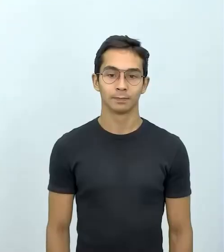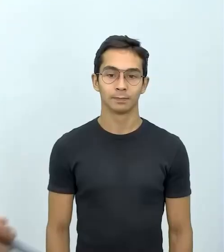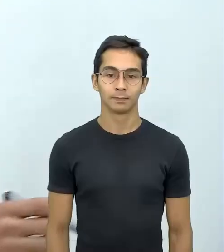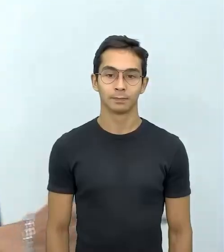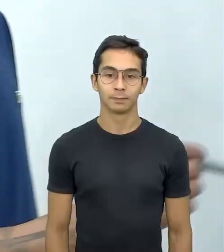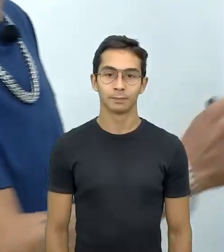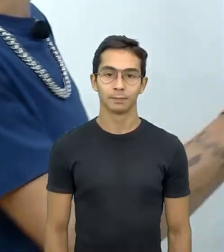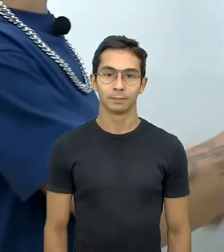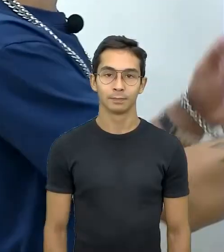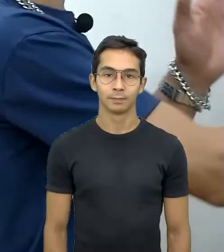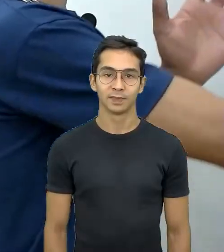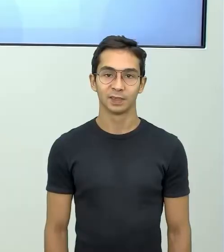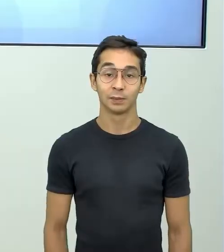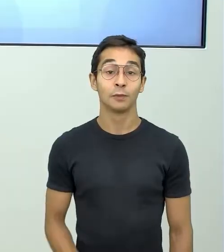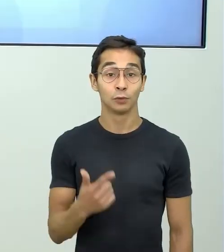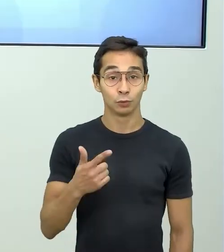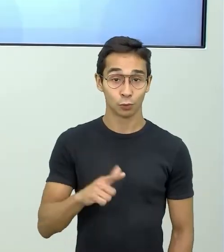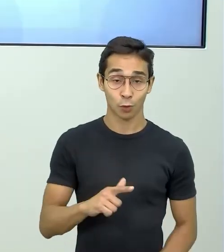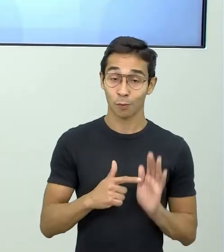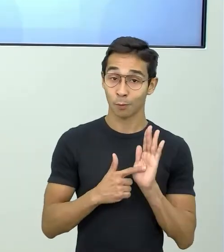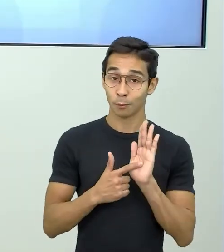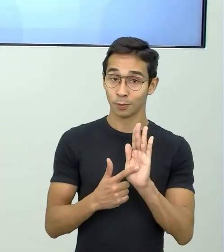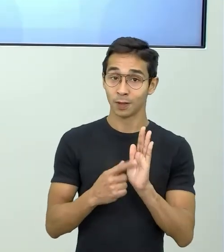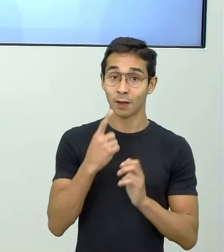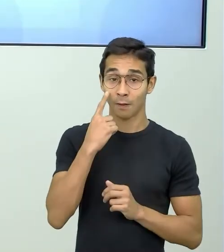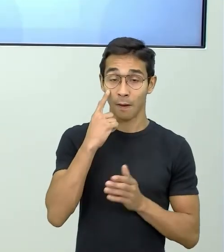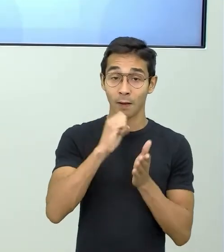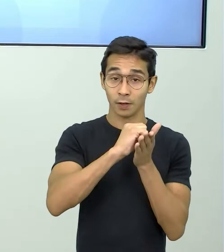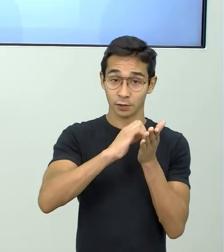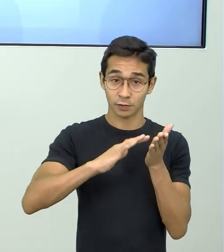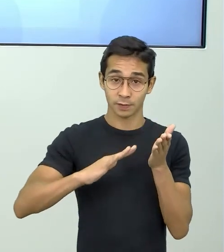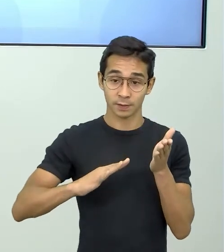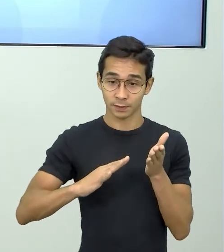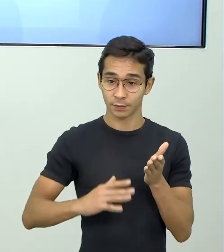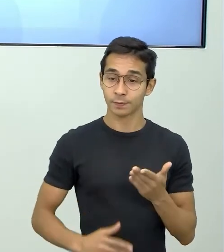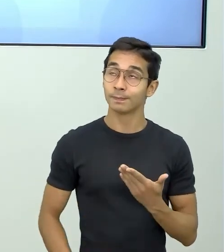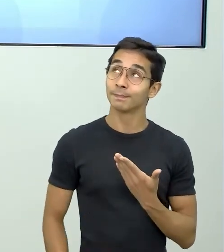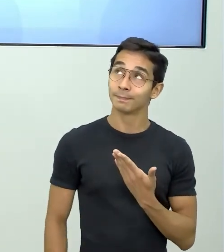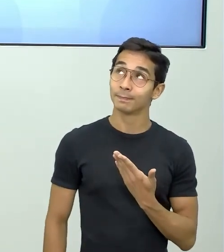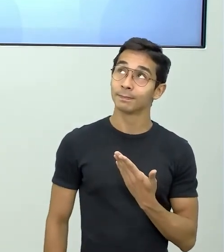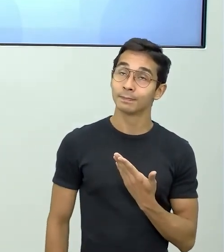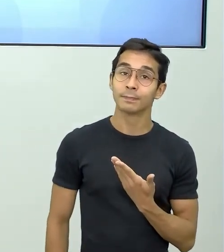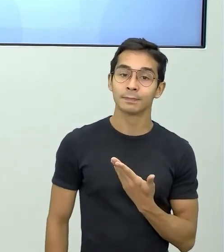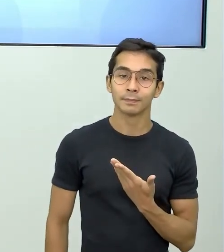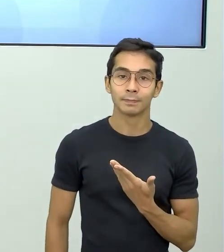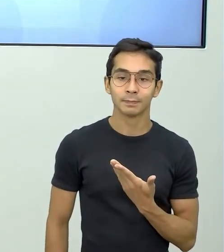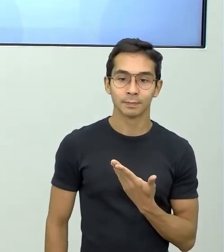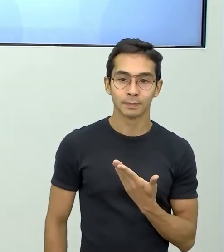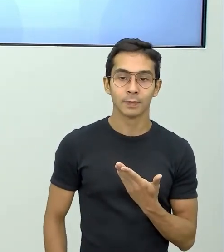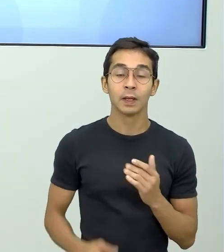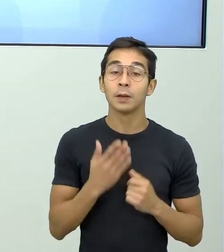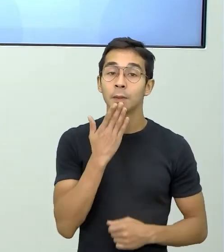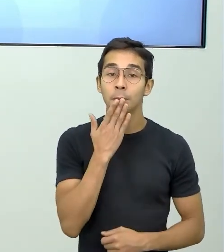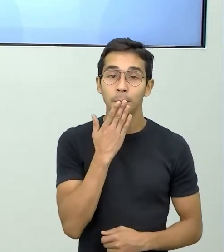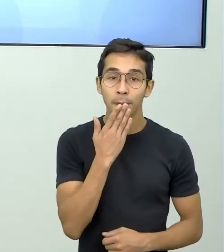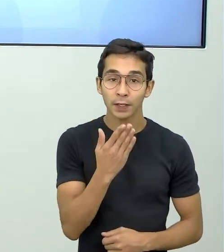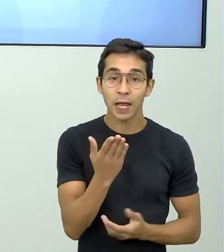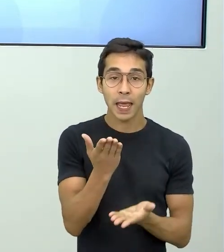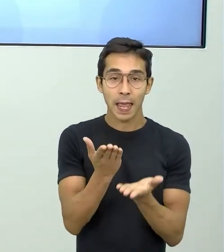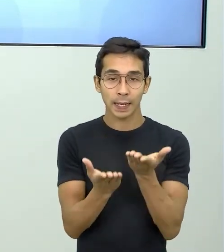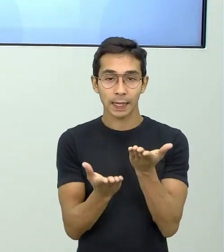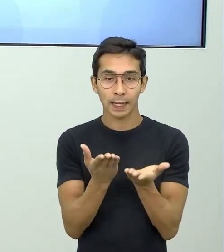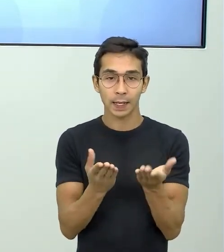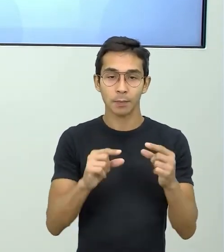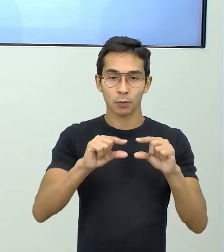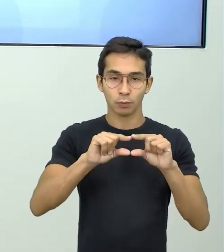Então vamos lá. Então aqui nós temos um exercício, né, onde ele nos diz que escreva a constante de equilíbrio para a